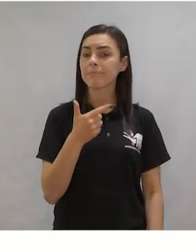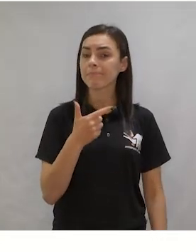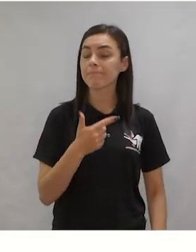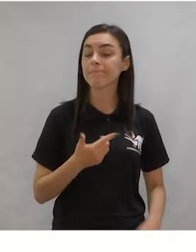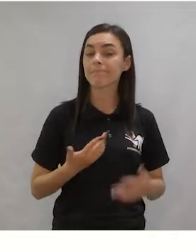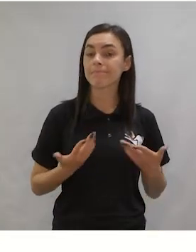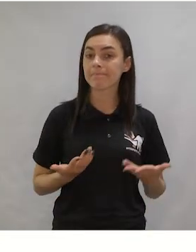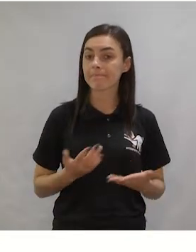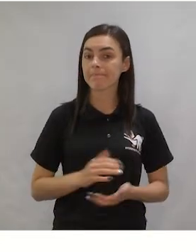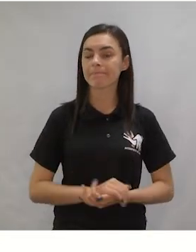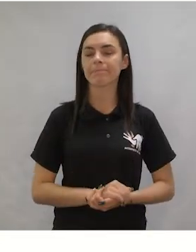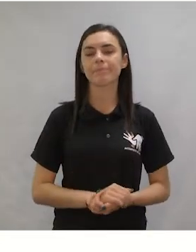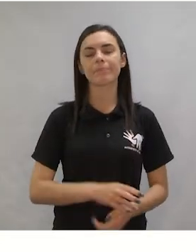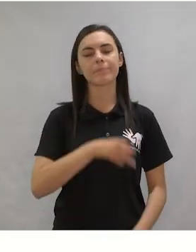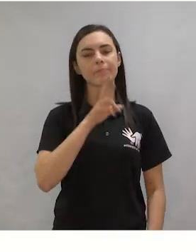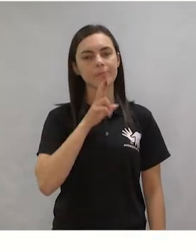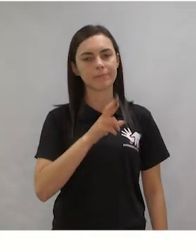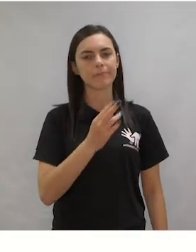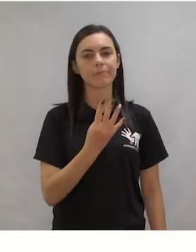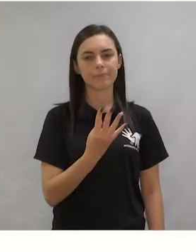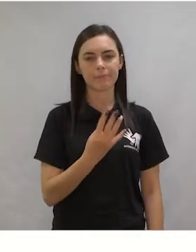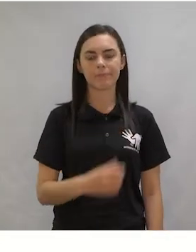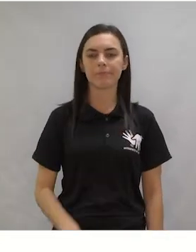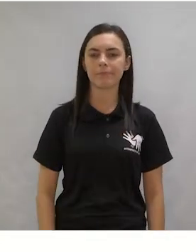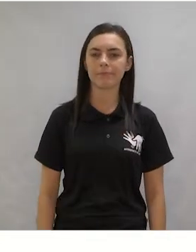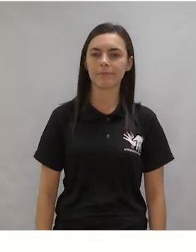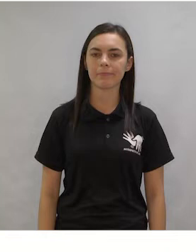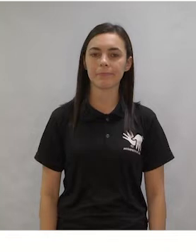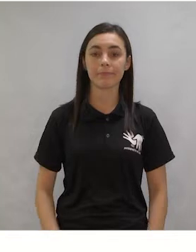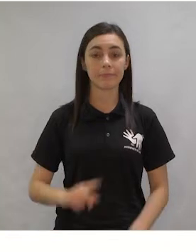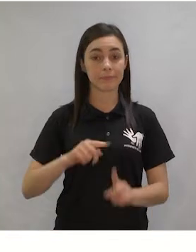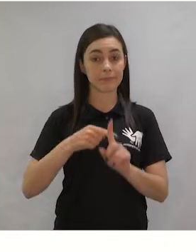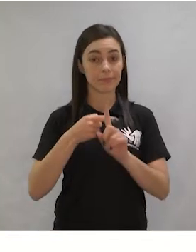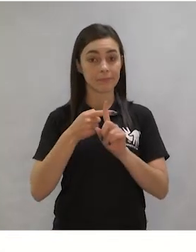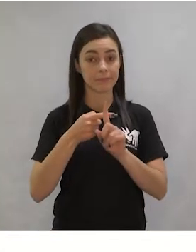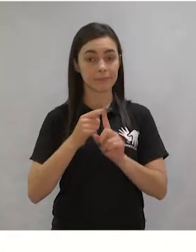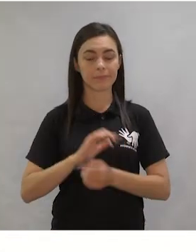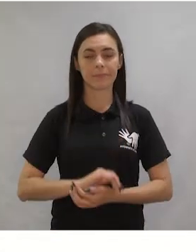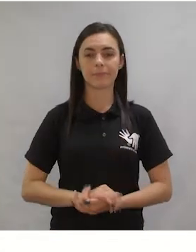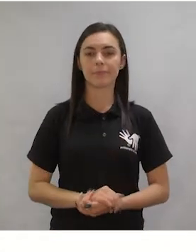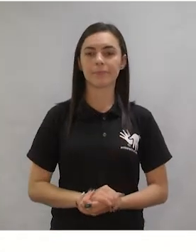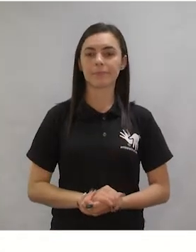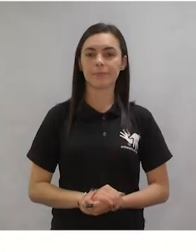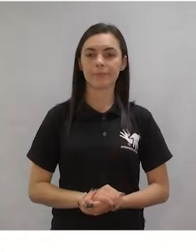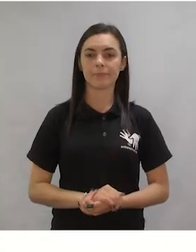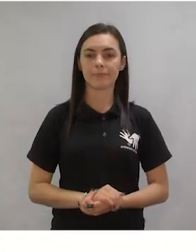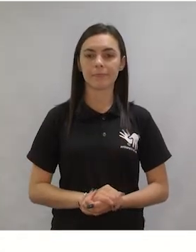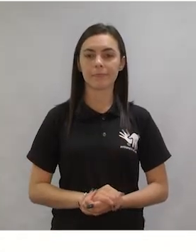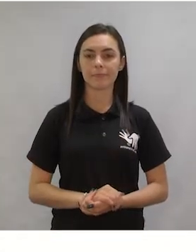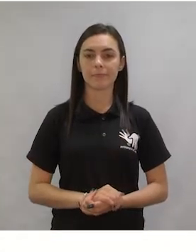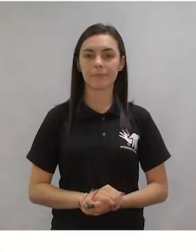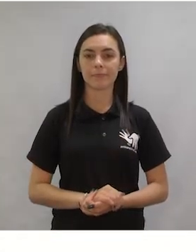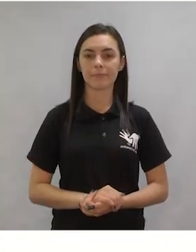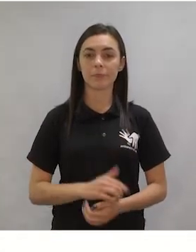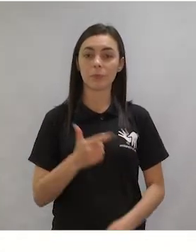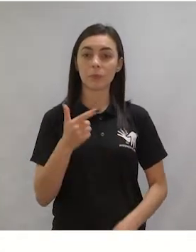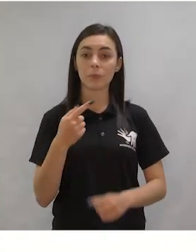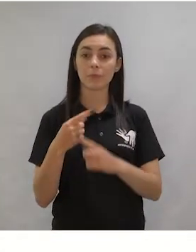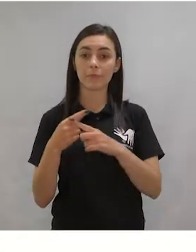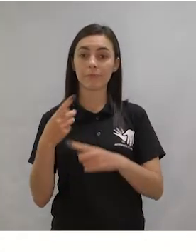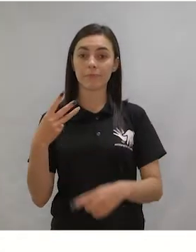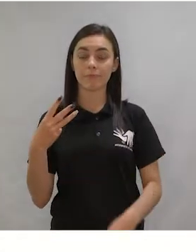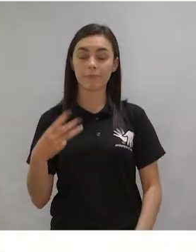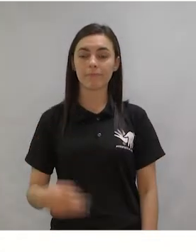número 2. Então, 2 vezes 2 é igual a 4. Mais 2